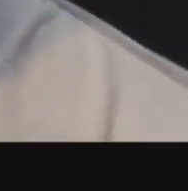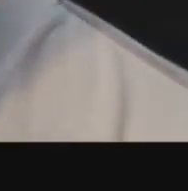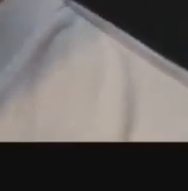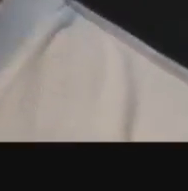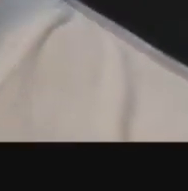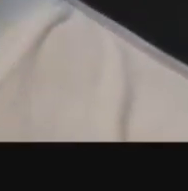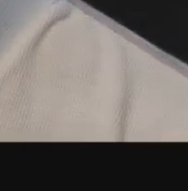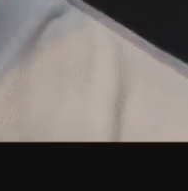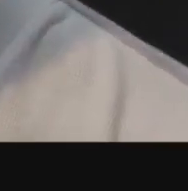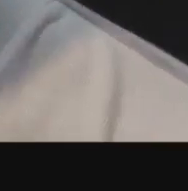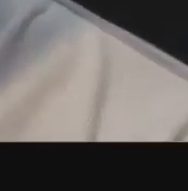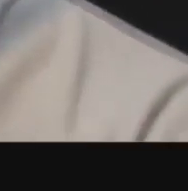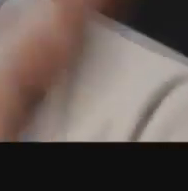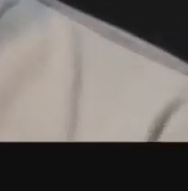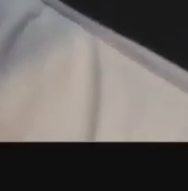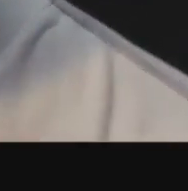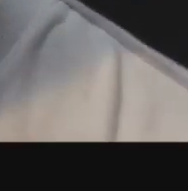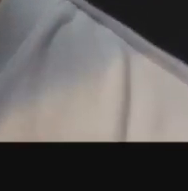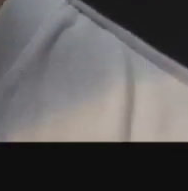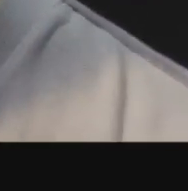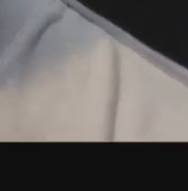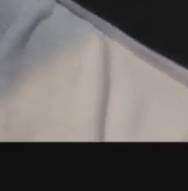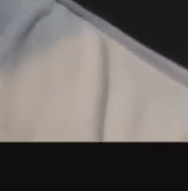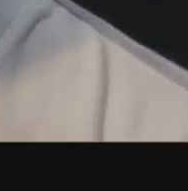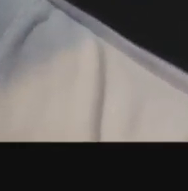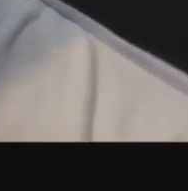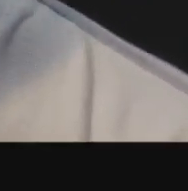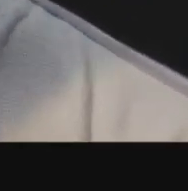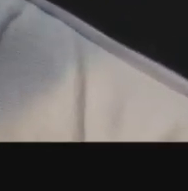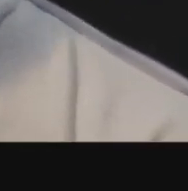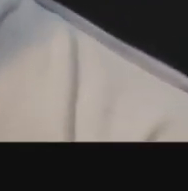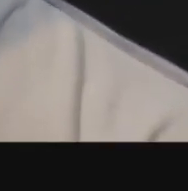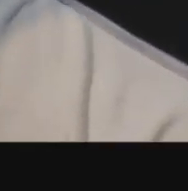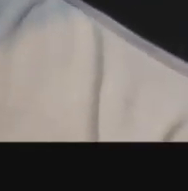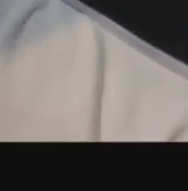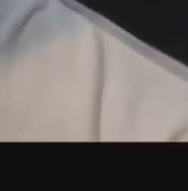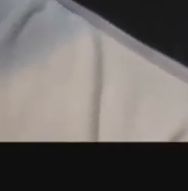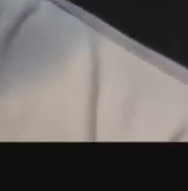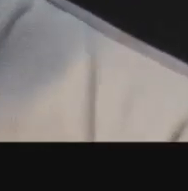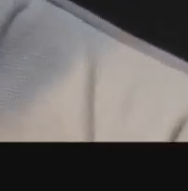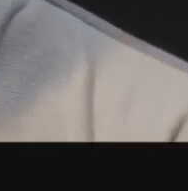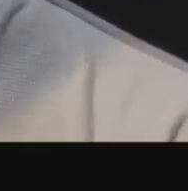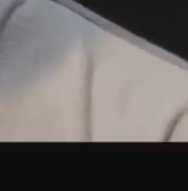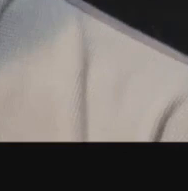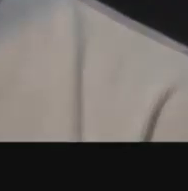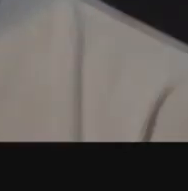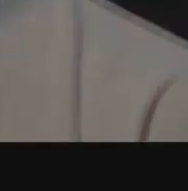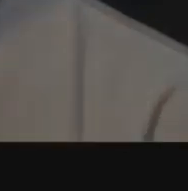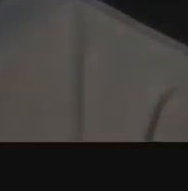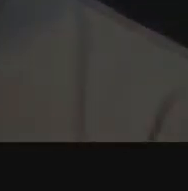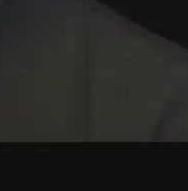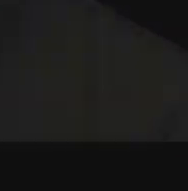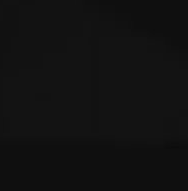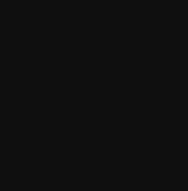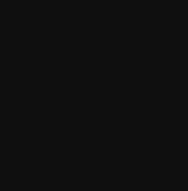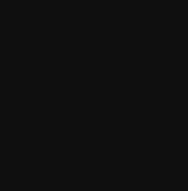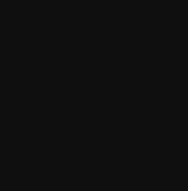e voltei a sair, passear e acabei encontrando a Lígia, minha noiva